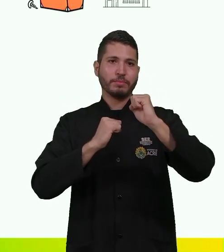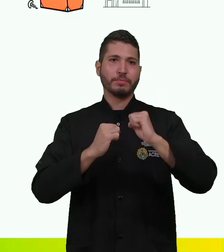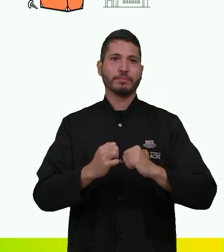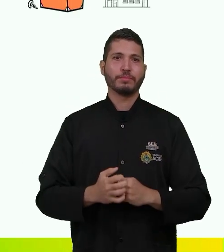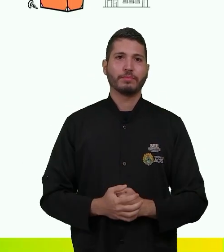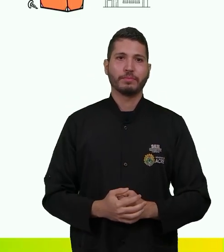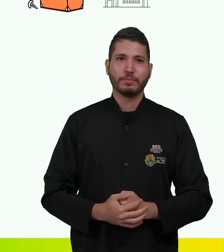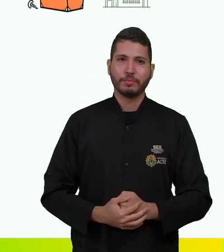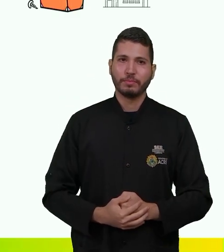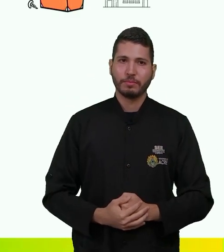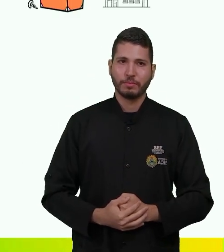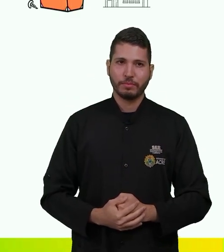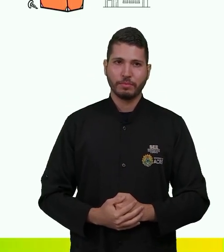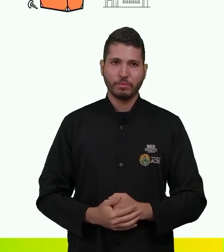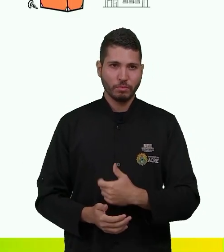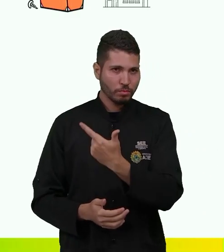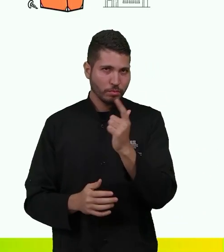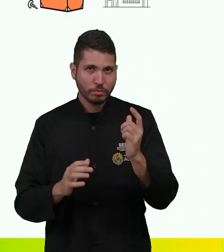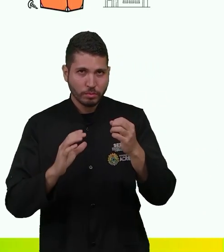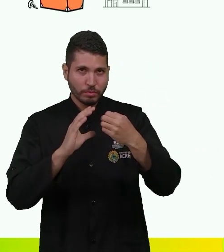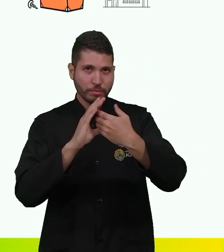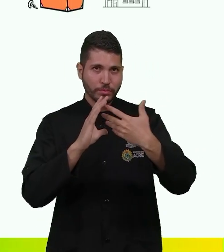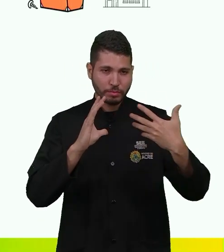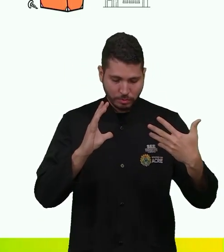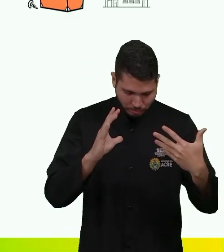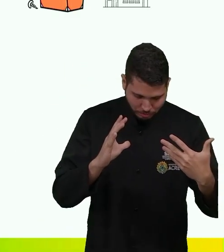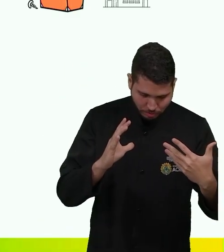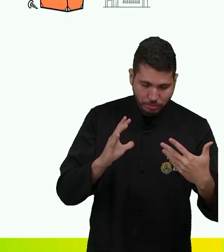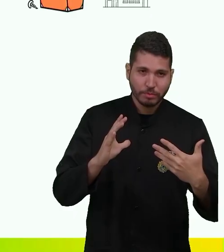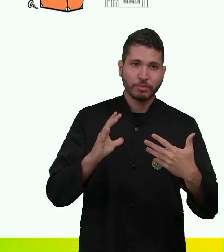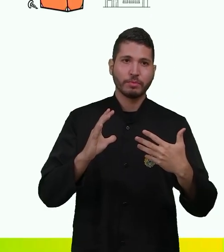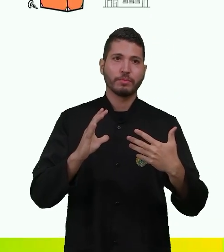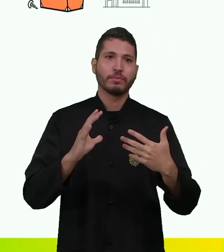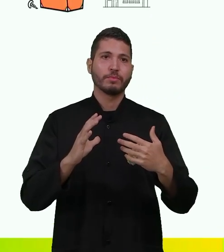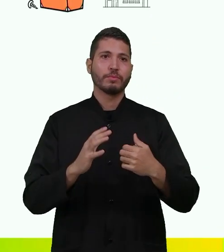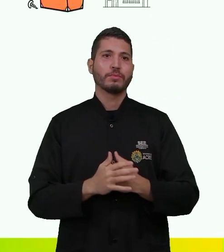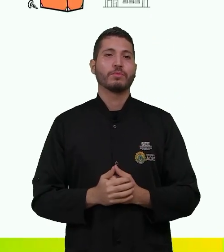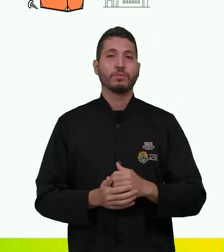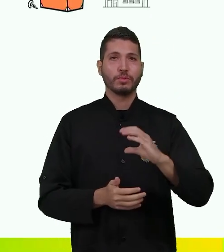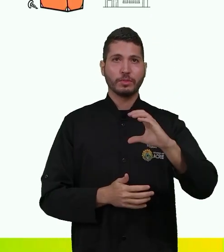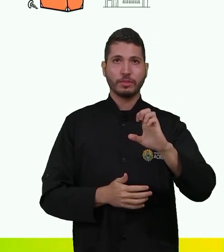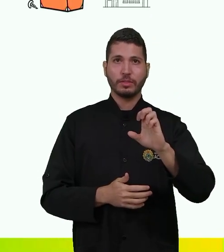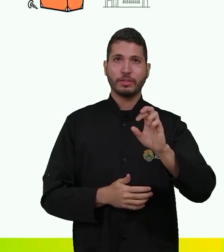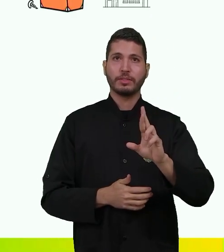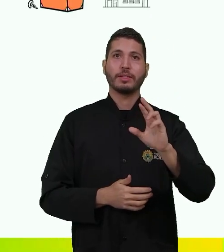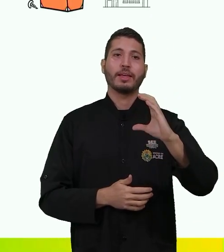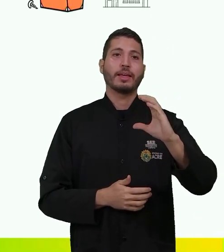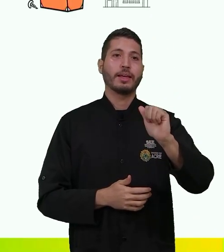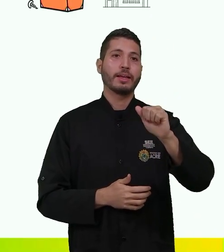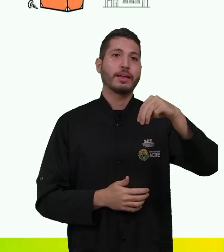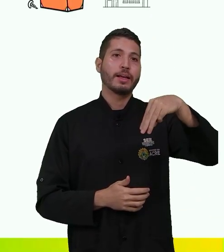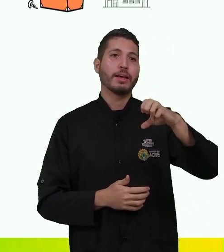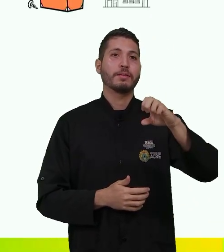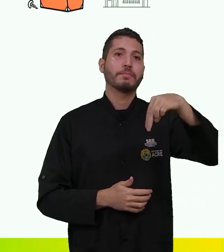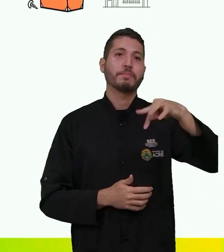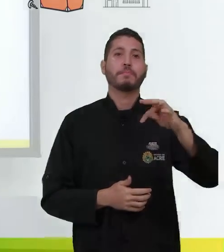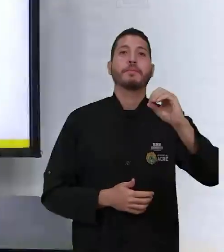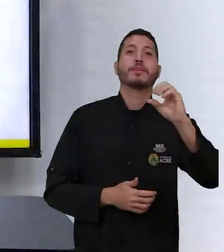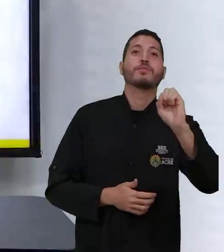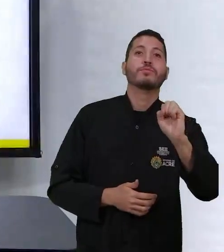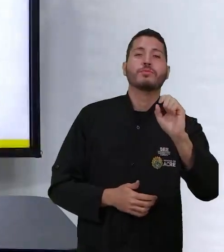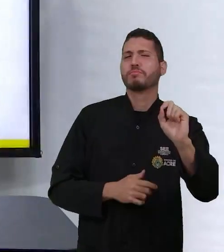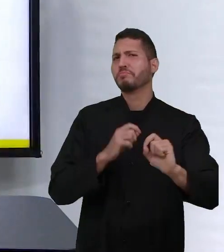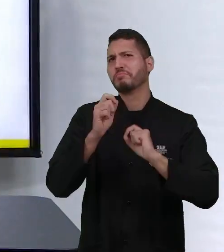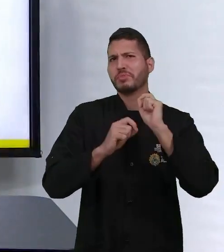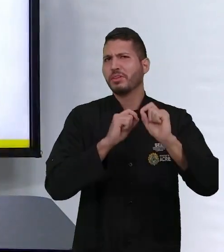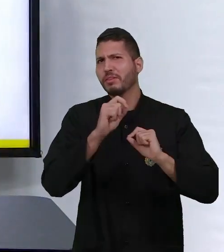Outra característica que favoreceu foram os cercamentos. Aí você deve se perguntar, professor, o que foi os